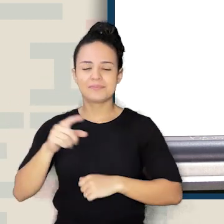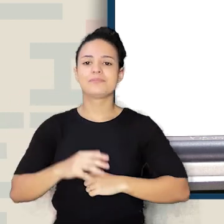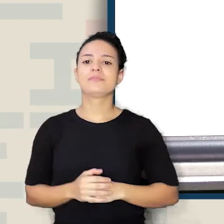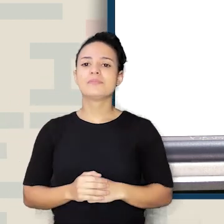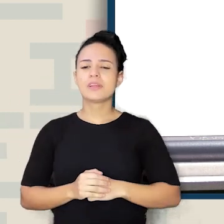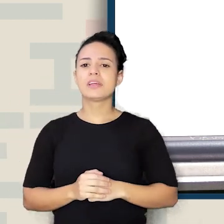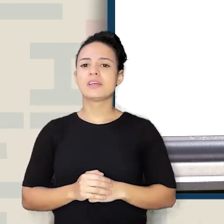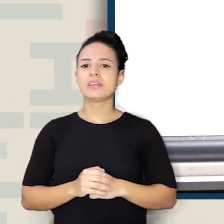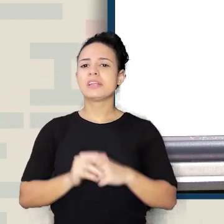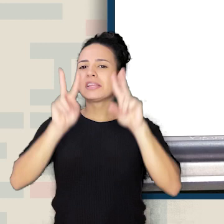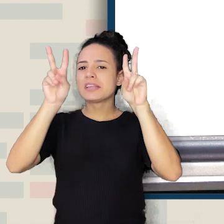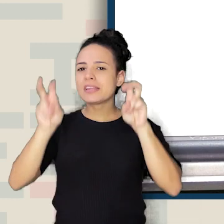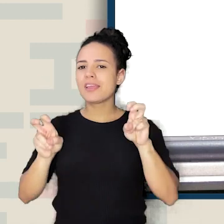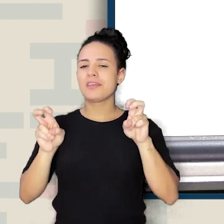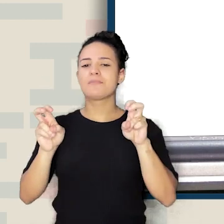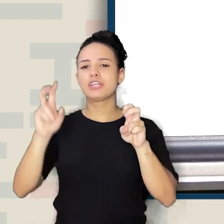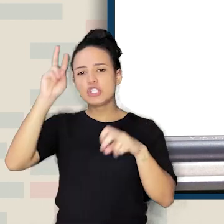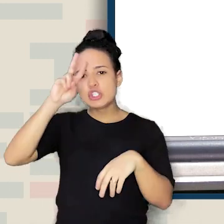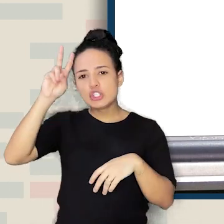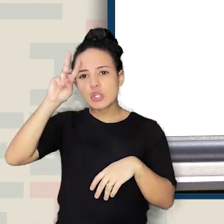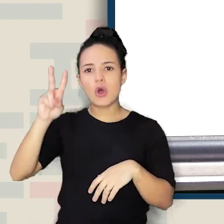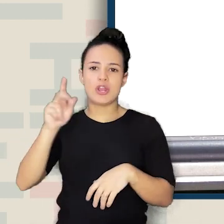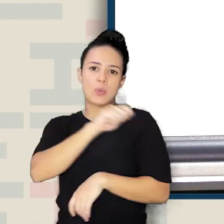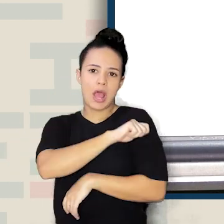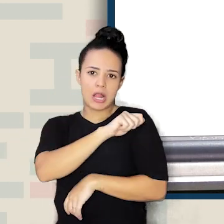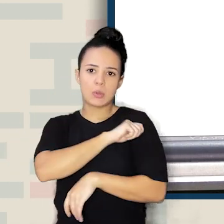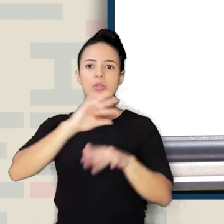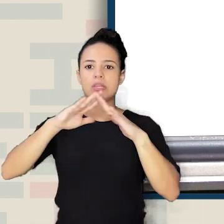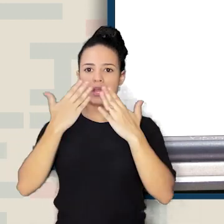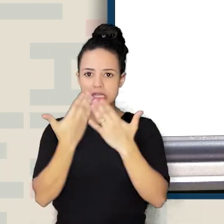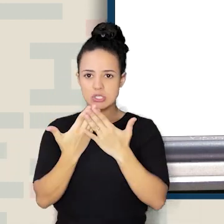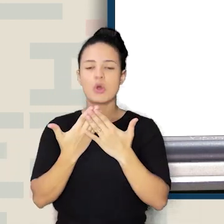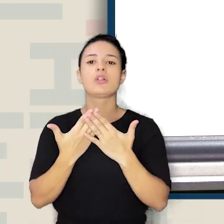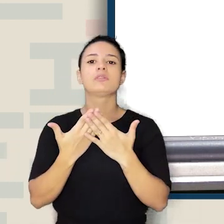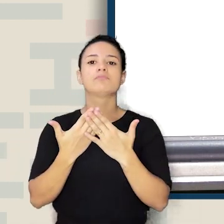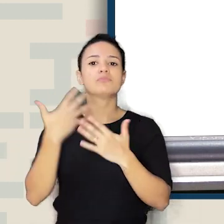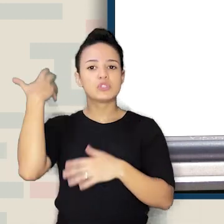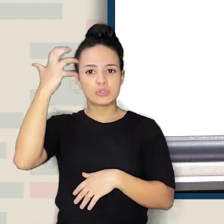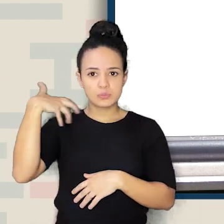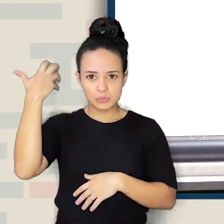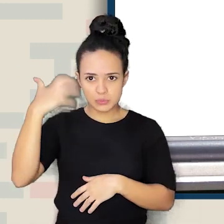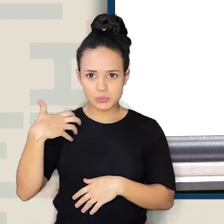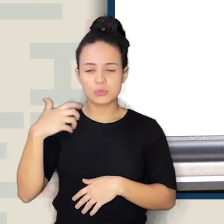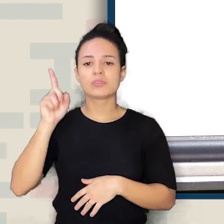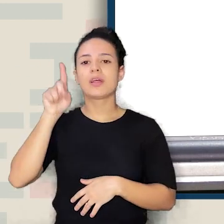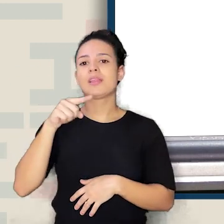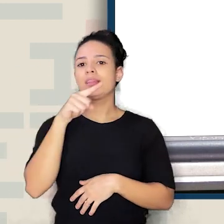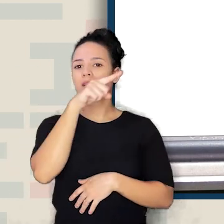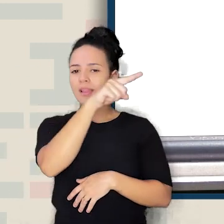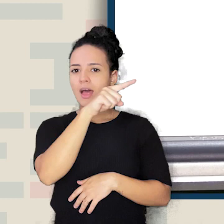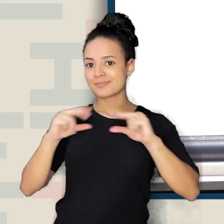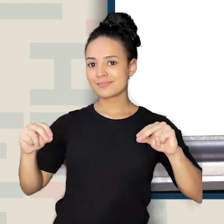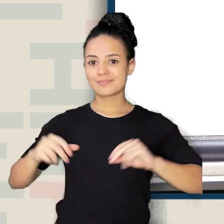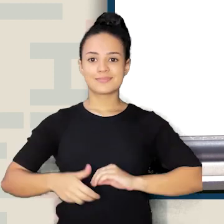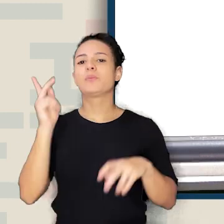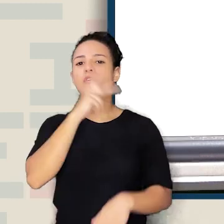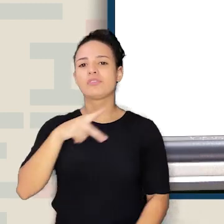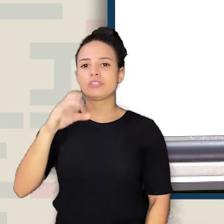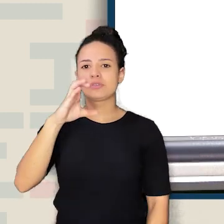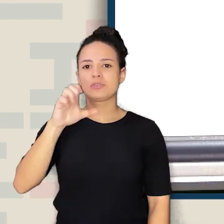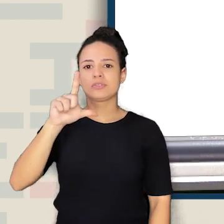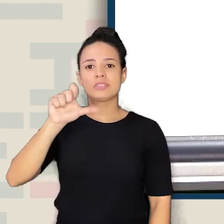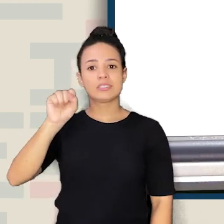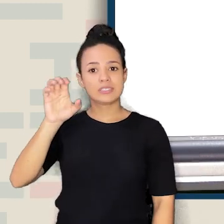traz um pouquinho os relatos de alunos da Escola de Música de Brasília, né? O professor Celso também participa do